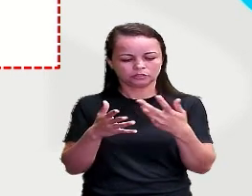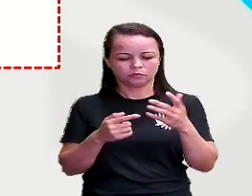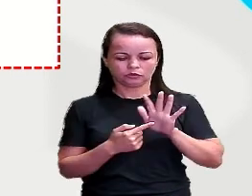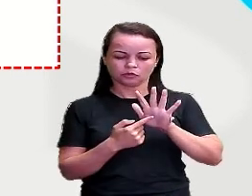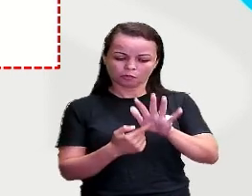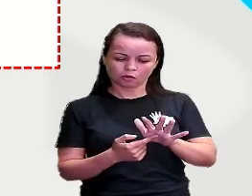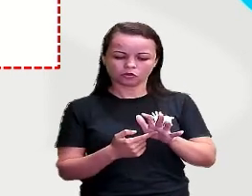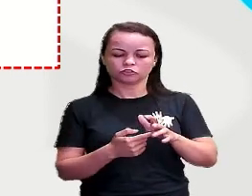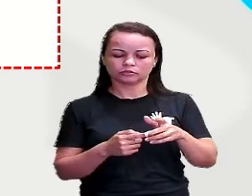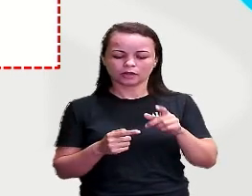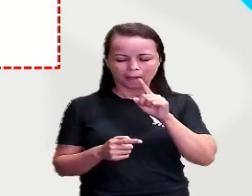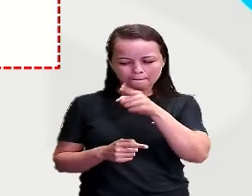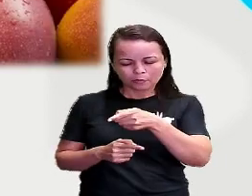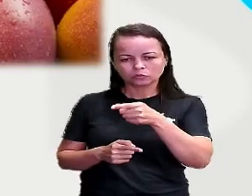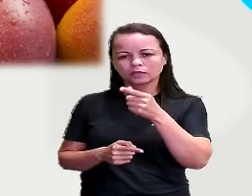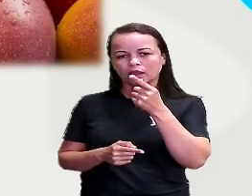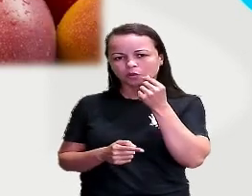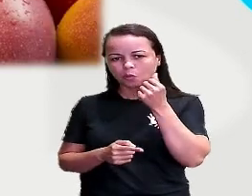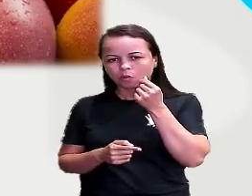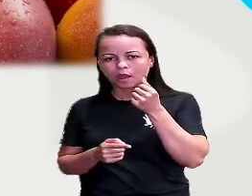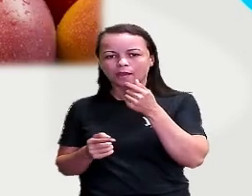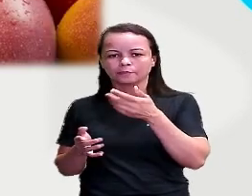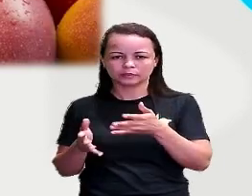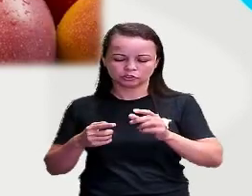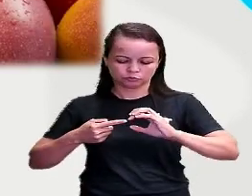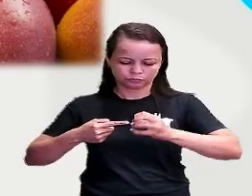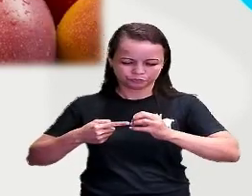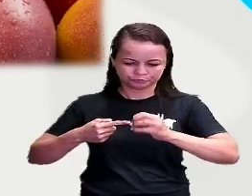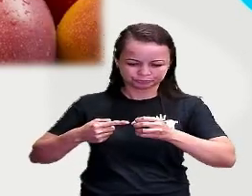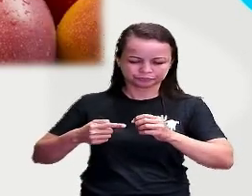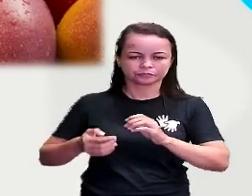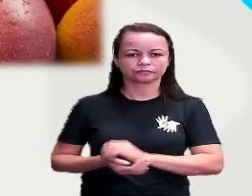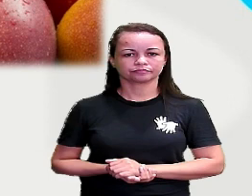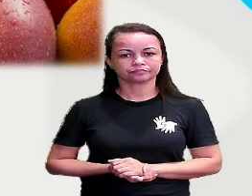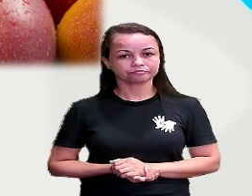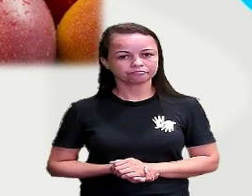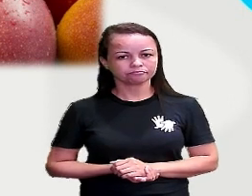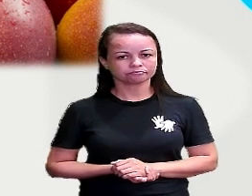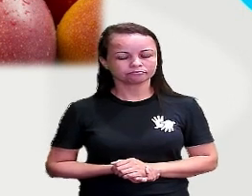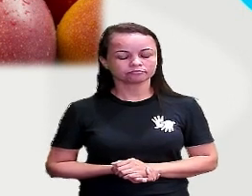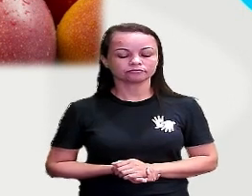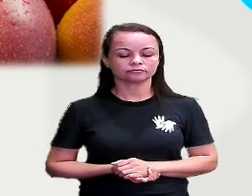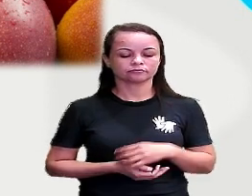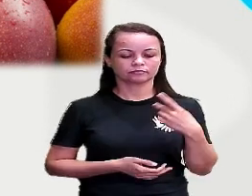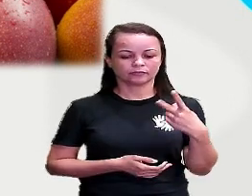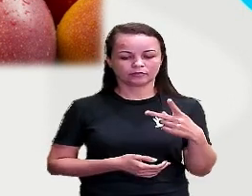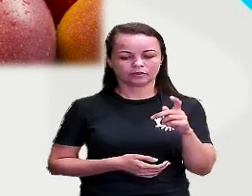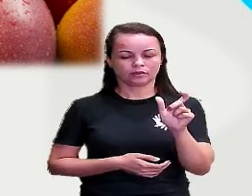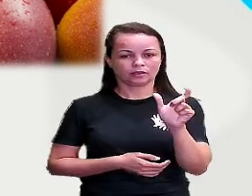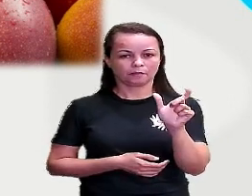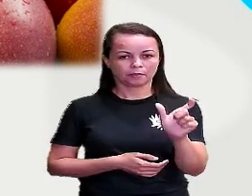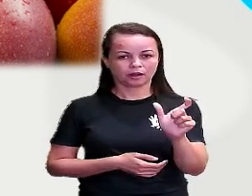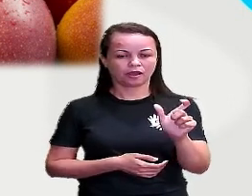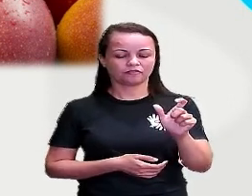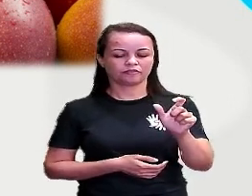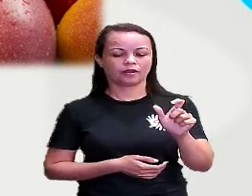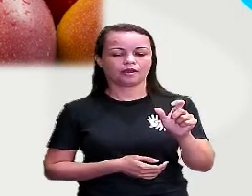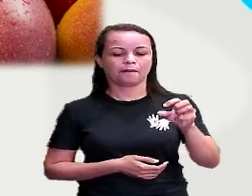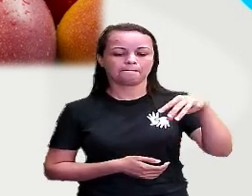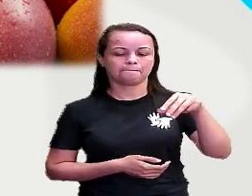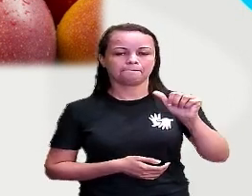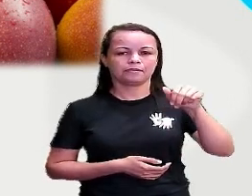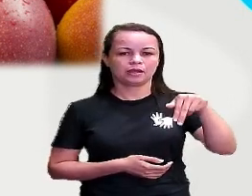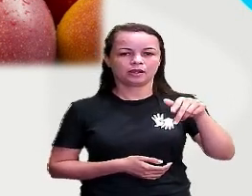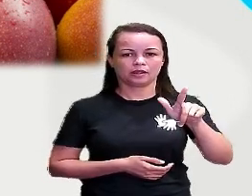traz sentido diferente. Como exemplo aqui, né, a palavra manga, pode ser a manga aí da